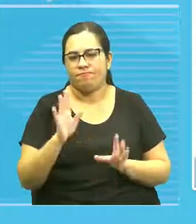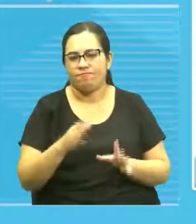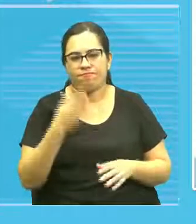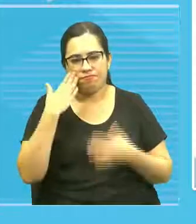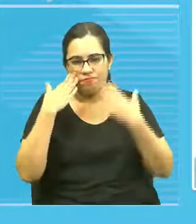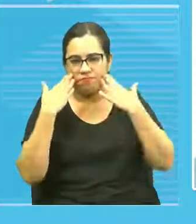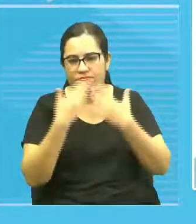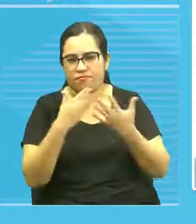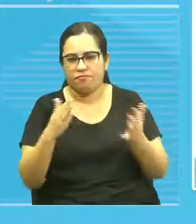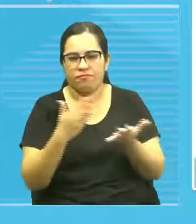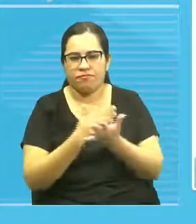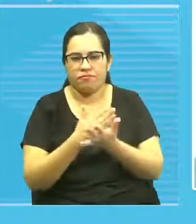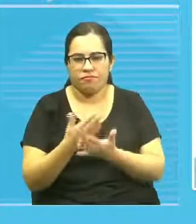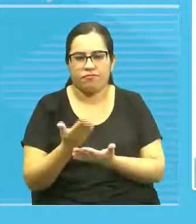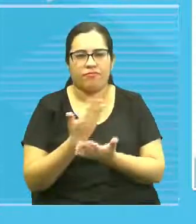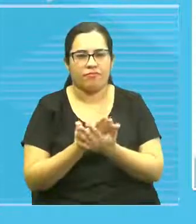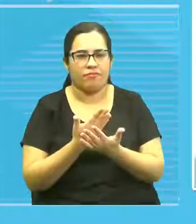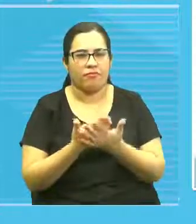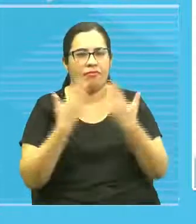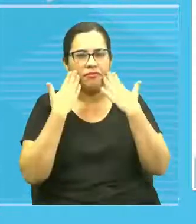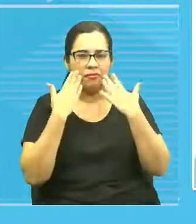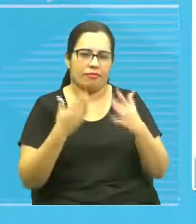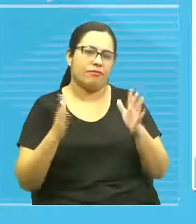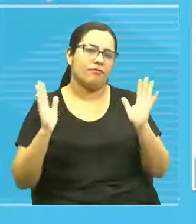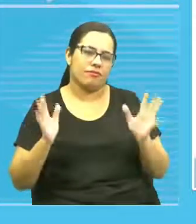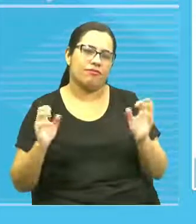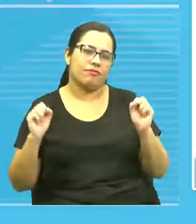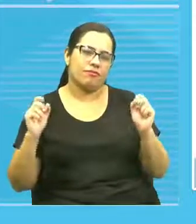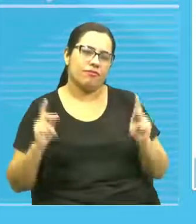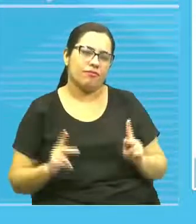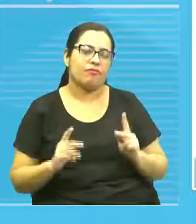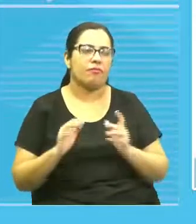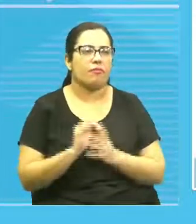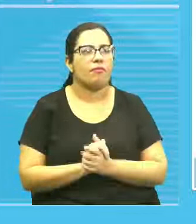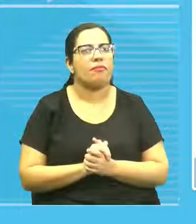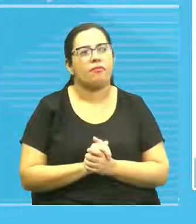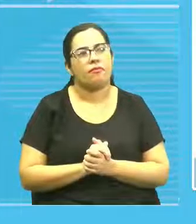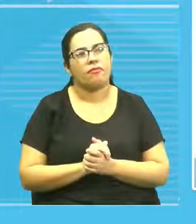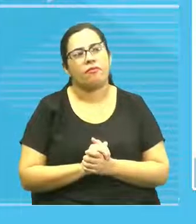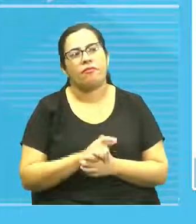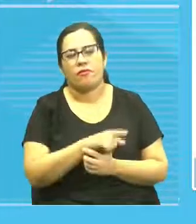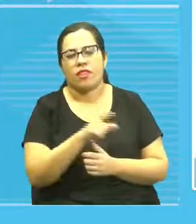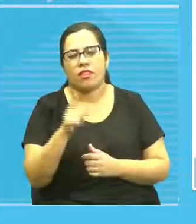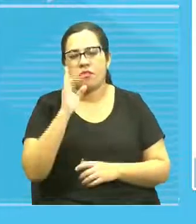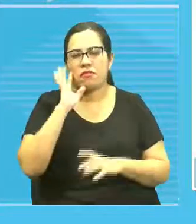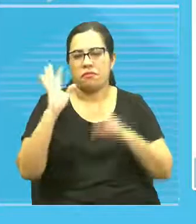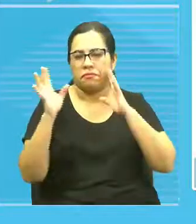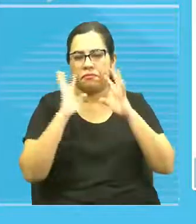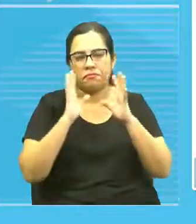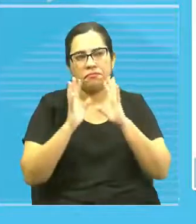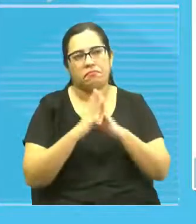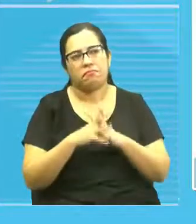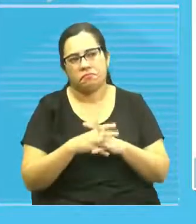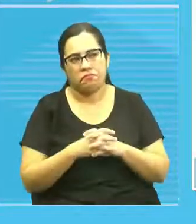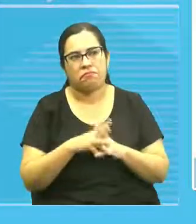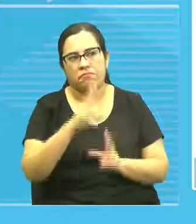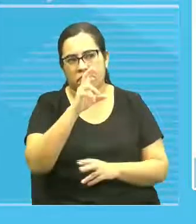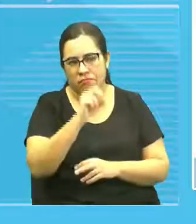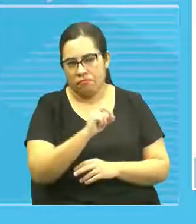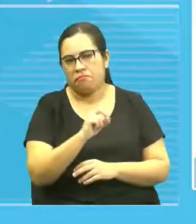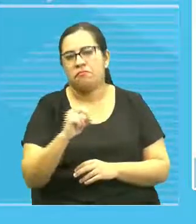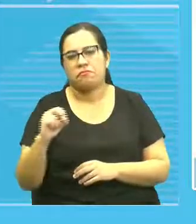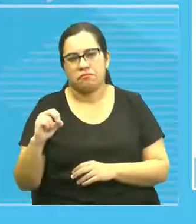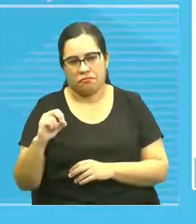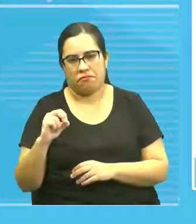mostrei para vocês no início da aula, né? E tal. Essa aqui, tu imagina, 500